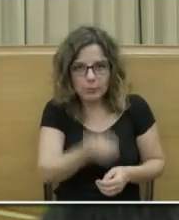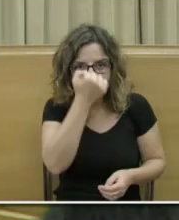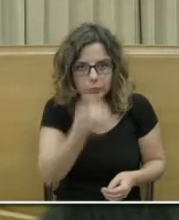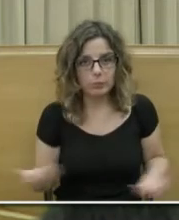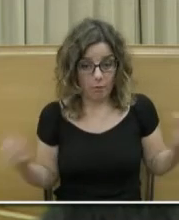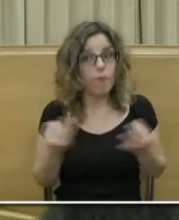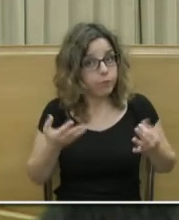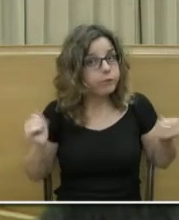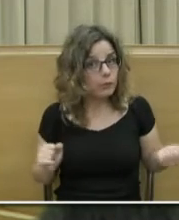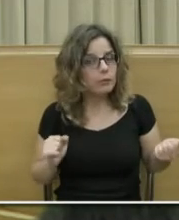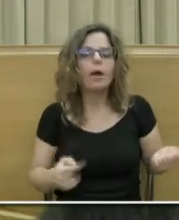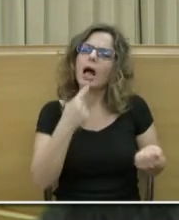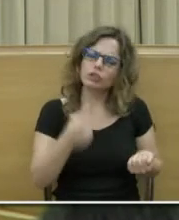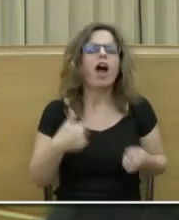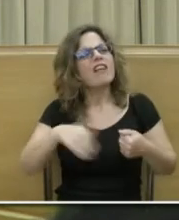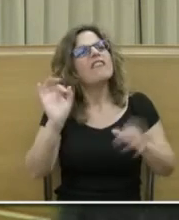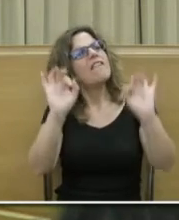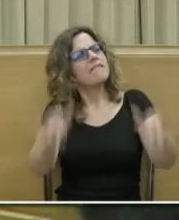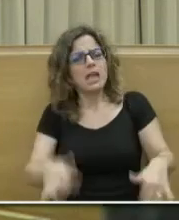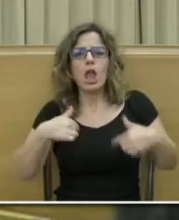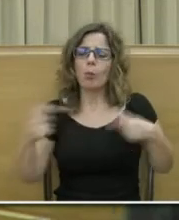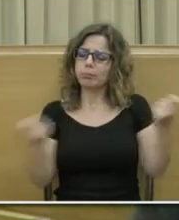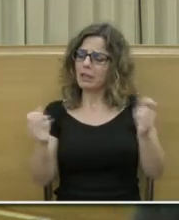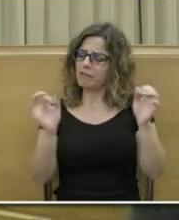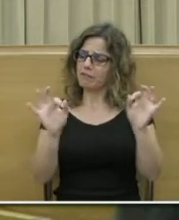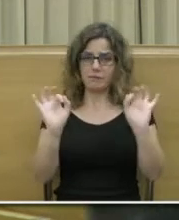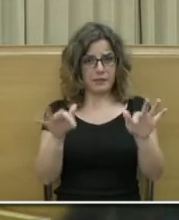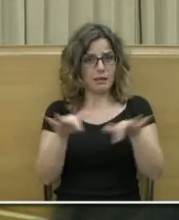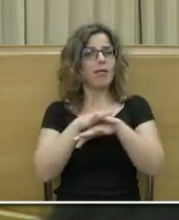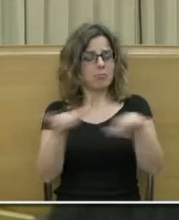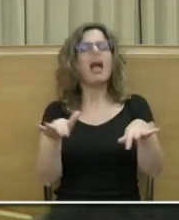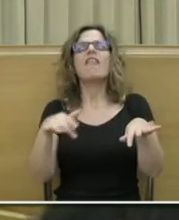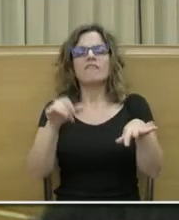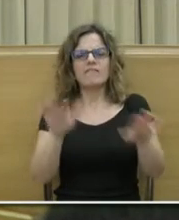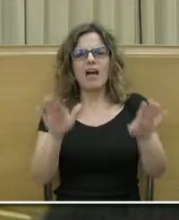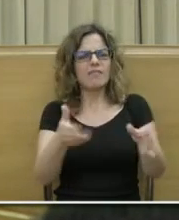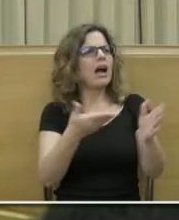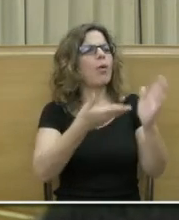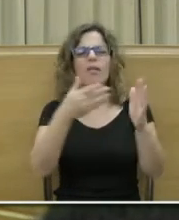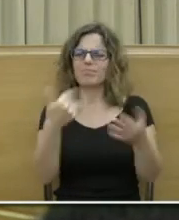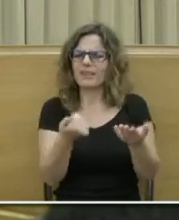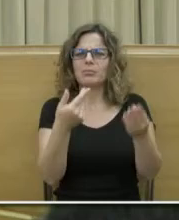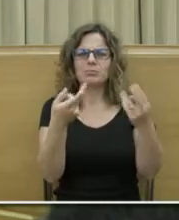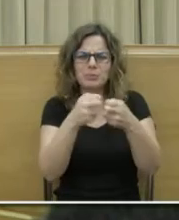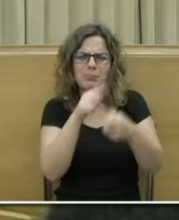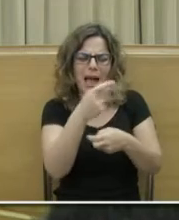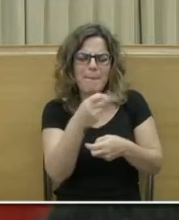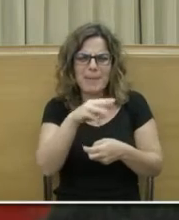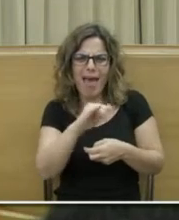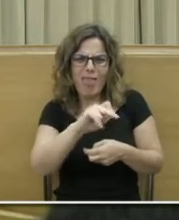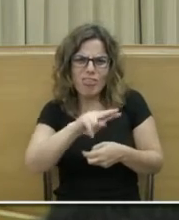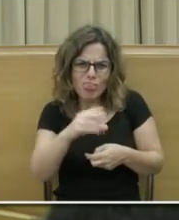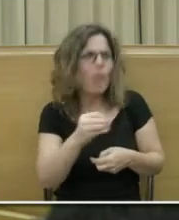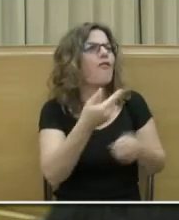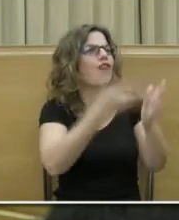maioria, que prometeu acabar até ao final do mandato com o fibrocimento em todas as escolas da cidade de Lisboa, e